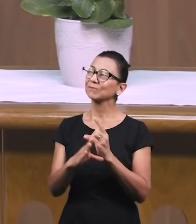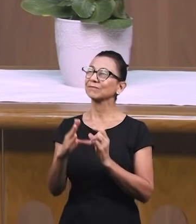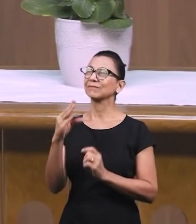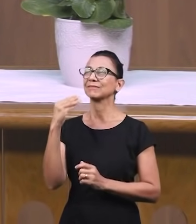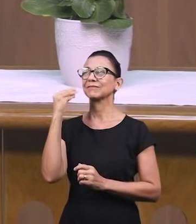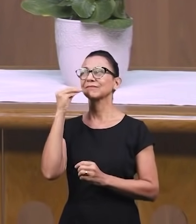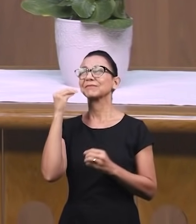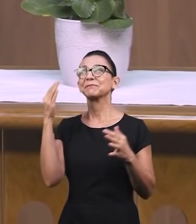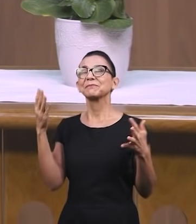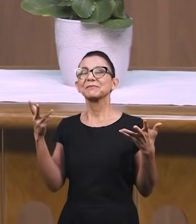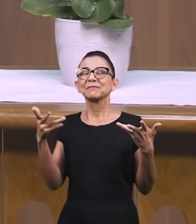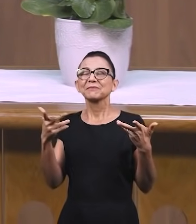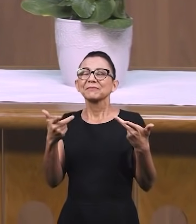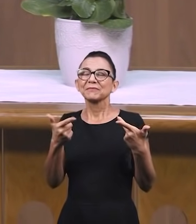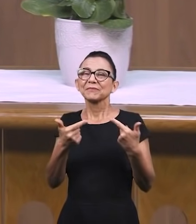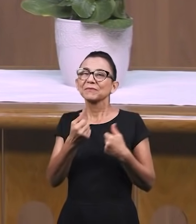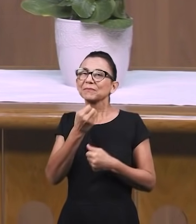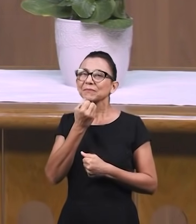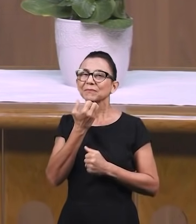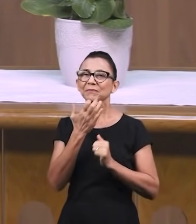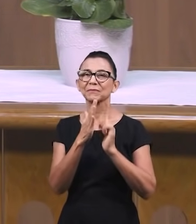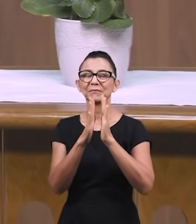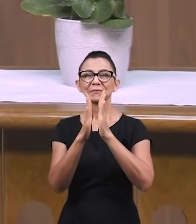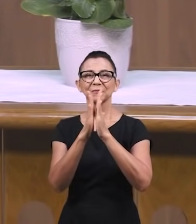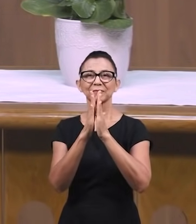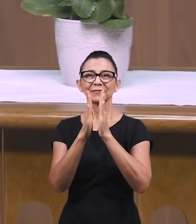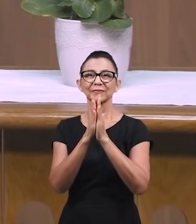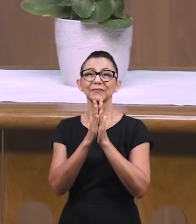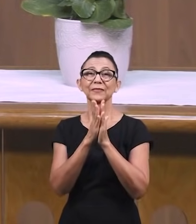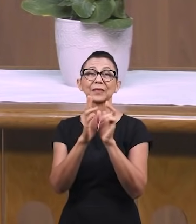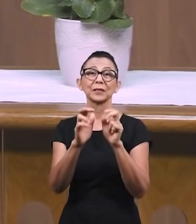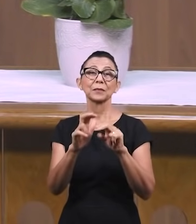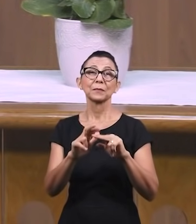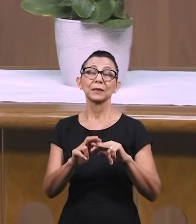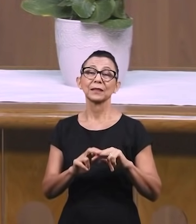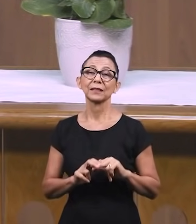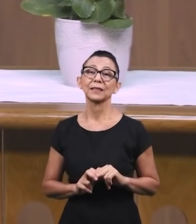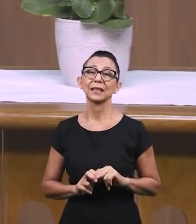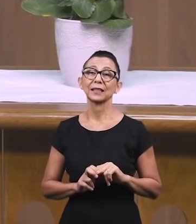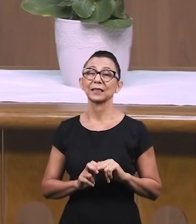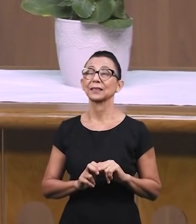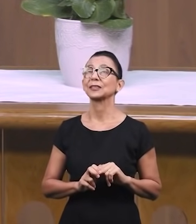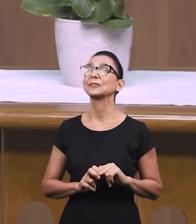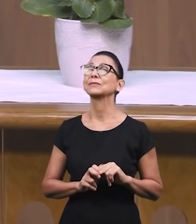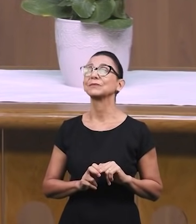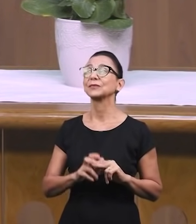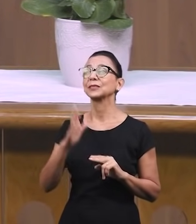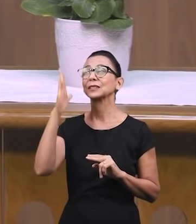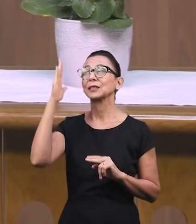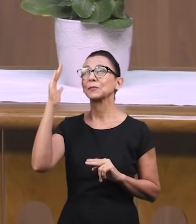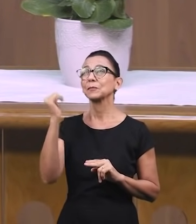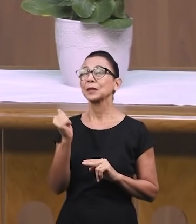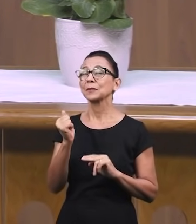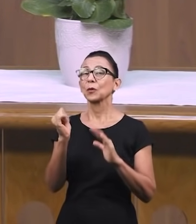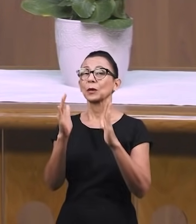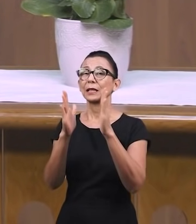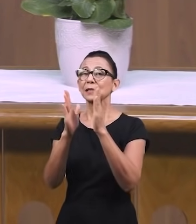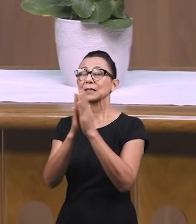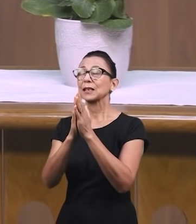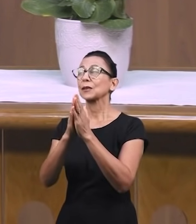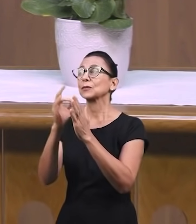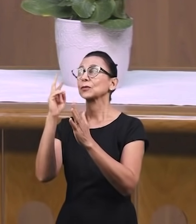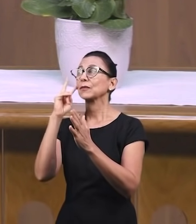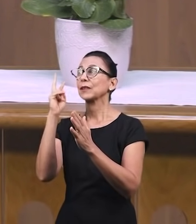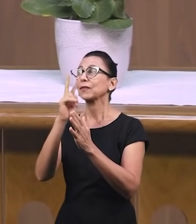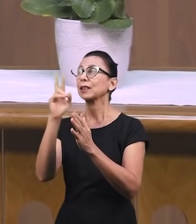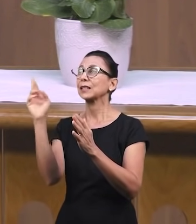culto, pela experiência maravilhosa que temos com a oração e pela forma como Tu vais responder à oração de muitos